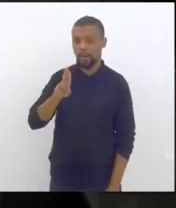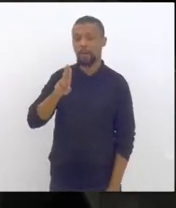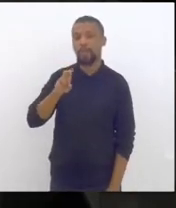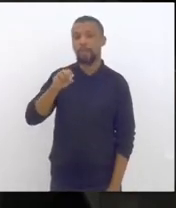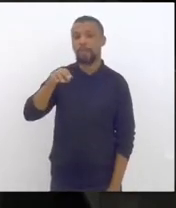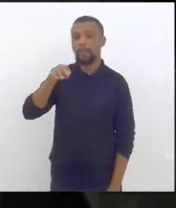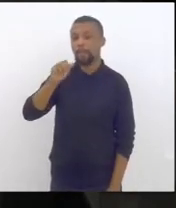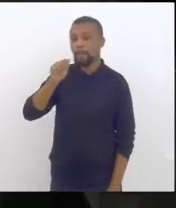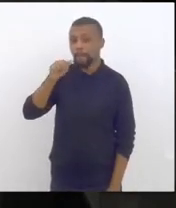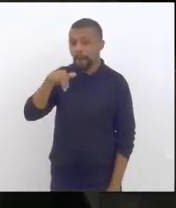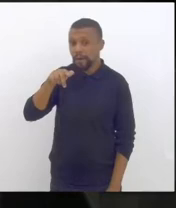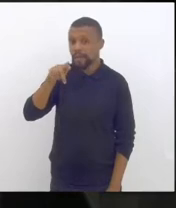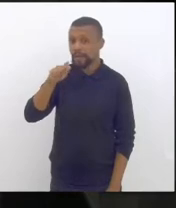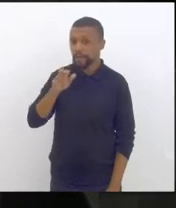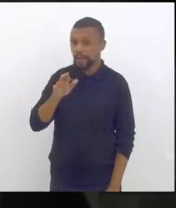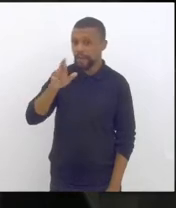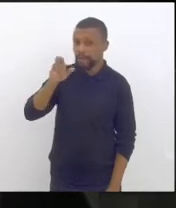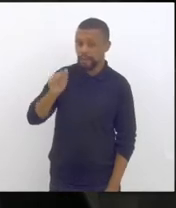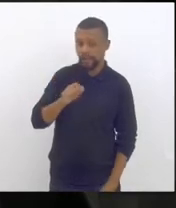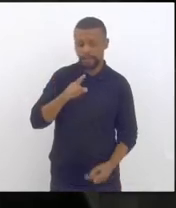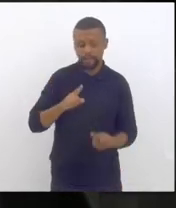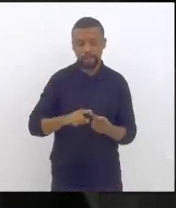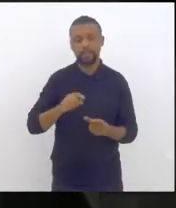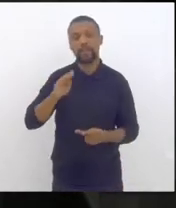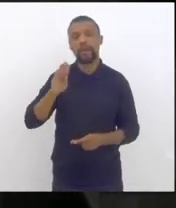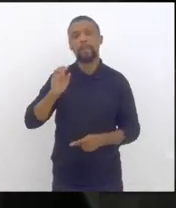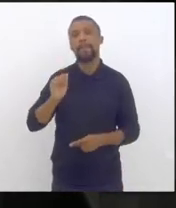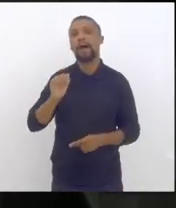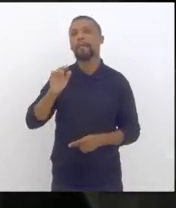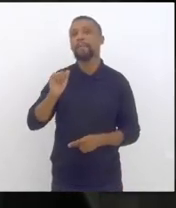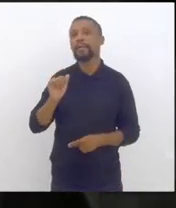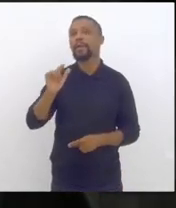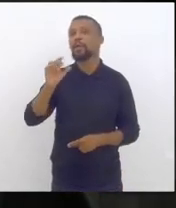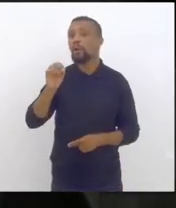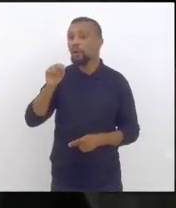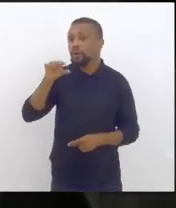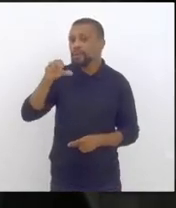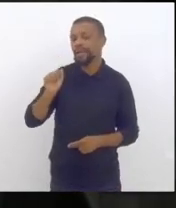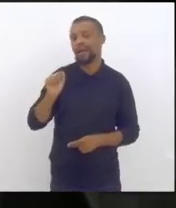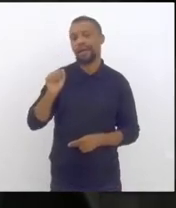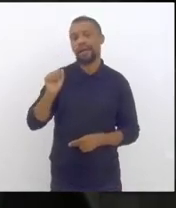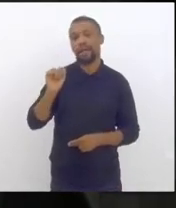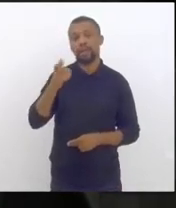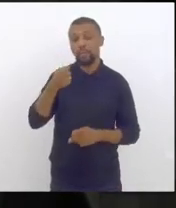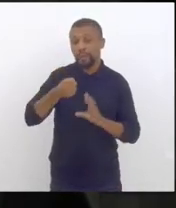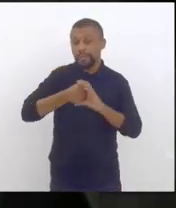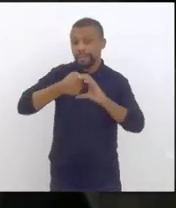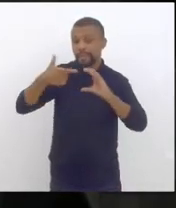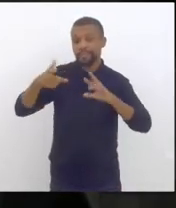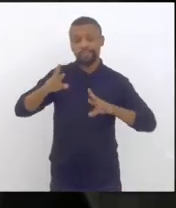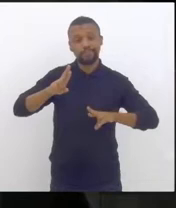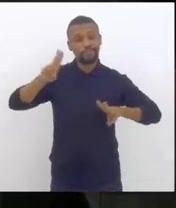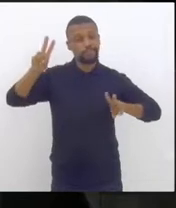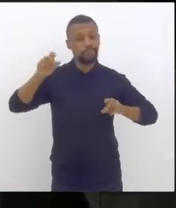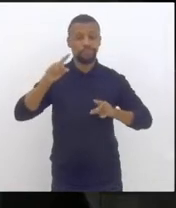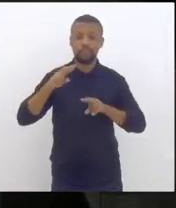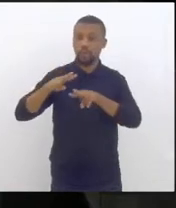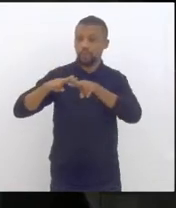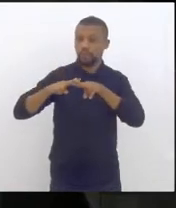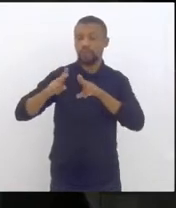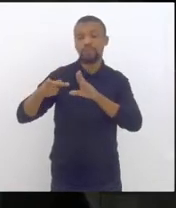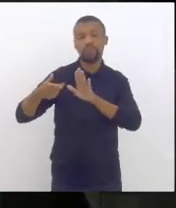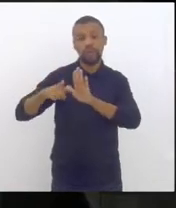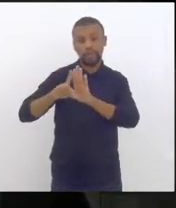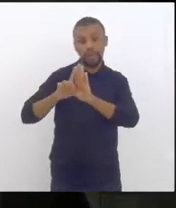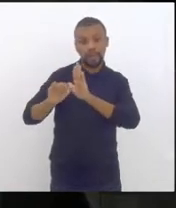e sob condições de vida muito diferente no Leblon e no Vidigal e vim por conta disso o nosso projeto propõe